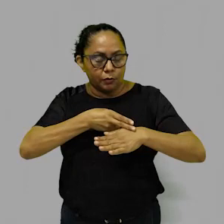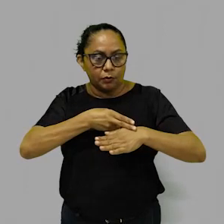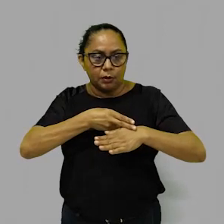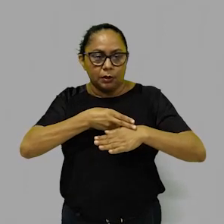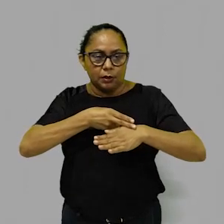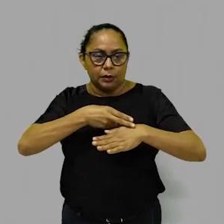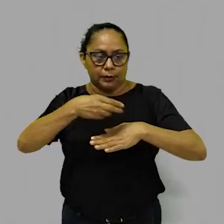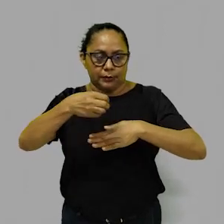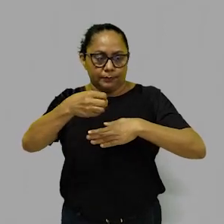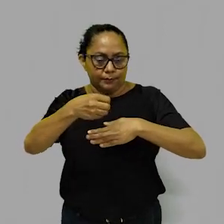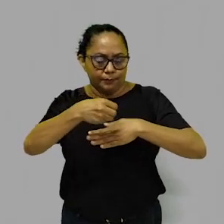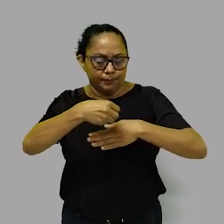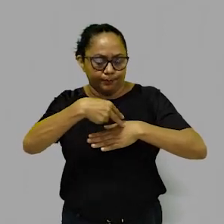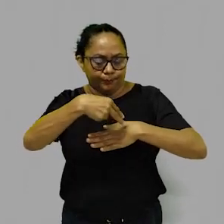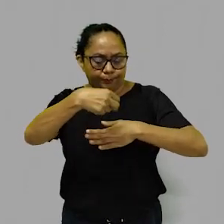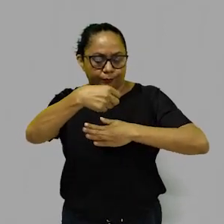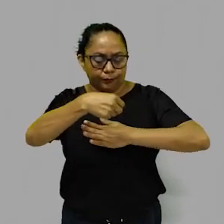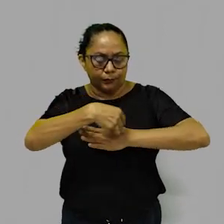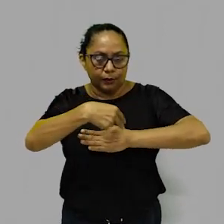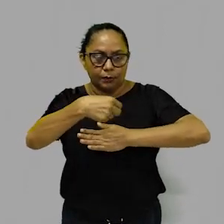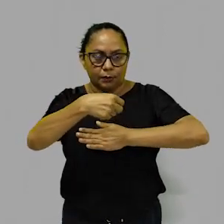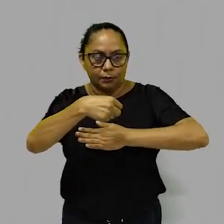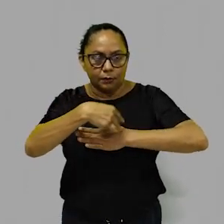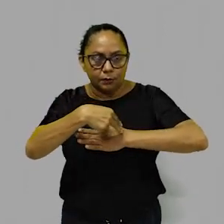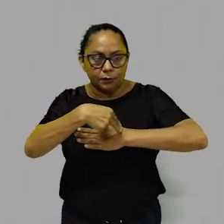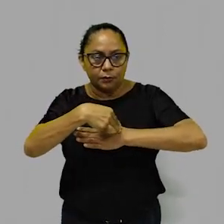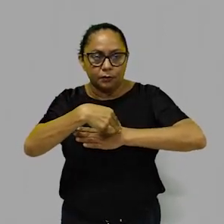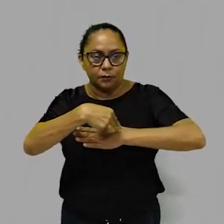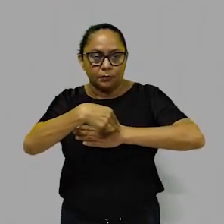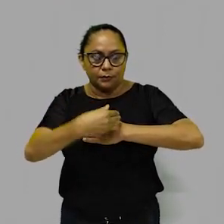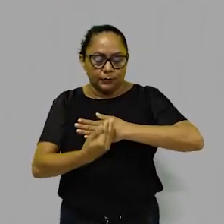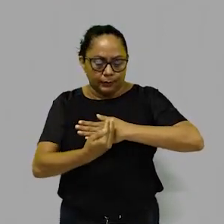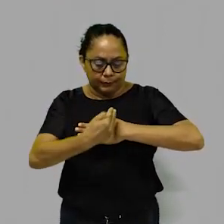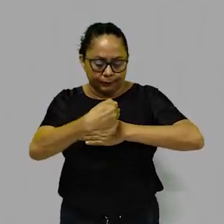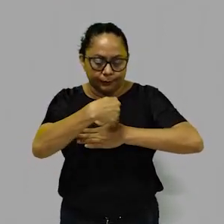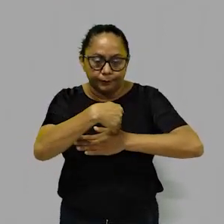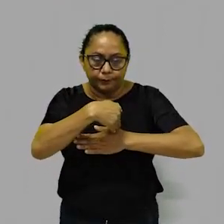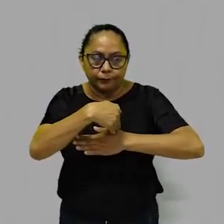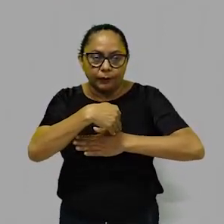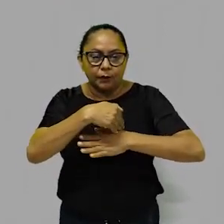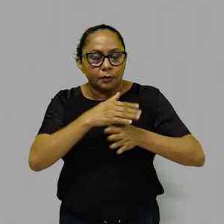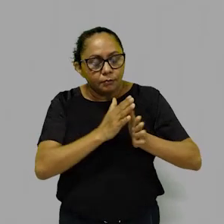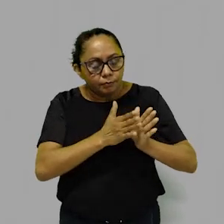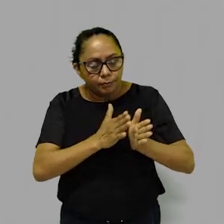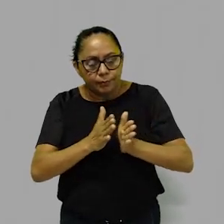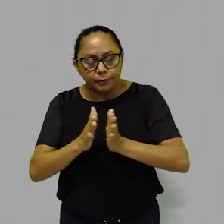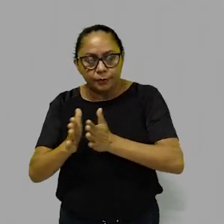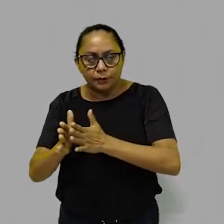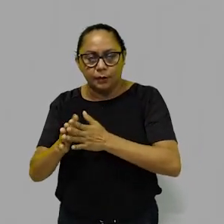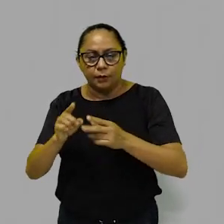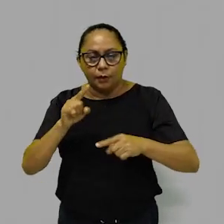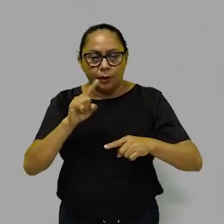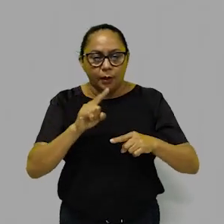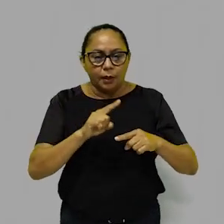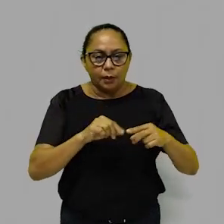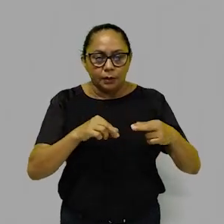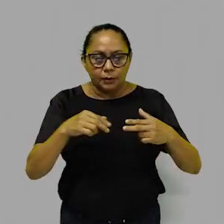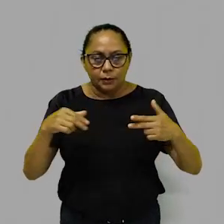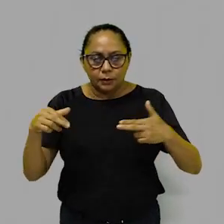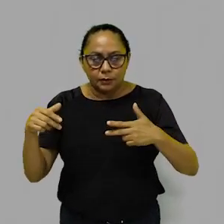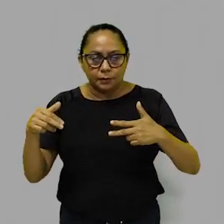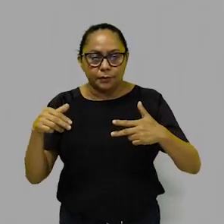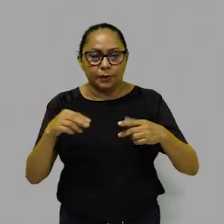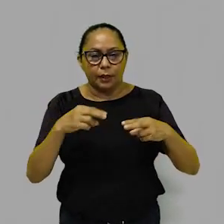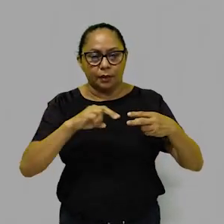eles vão entrar no tecido, ok? E nesse processo, as células que formam o